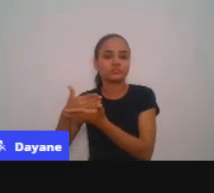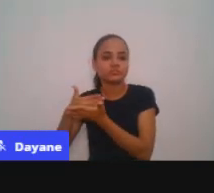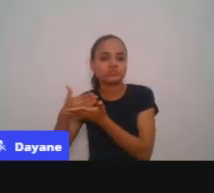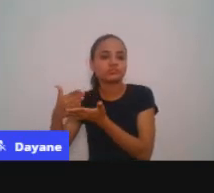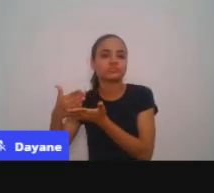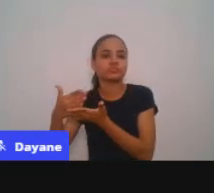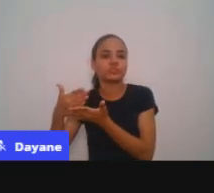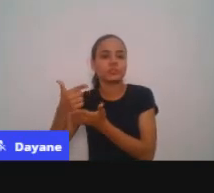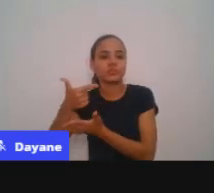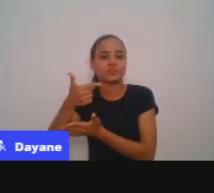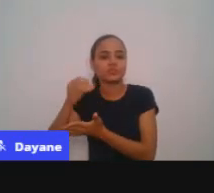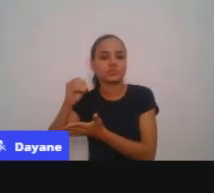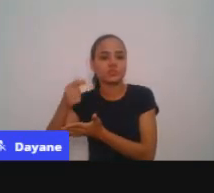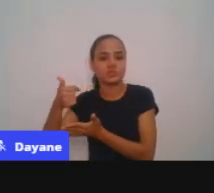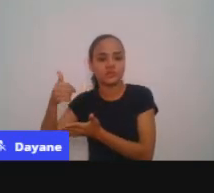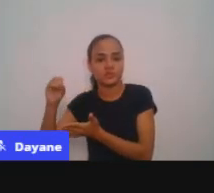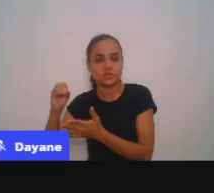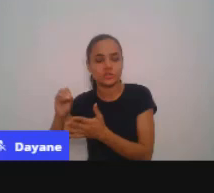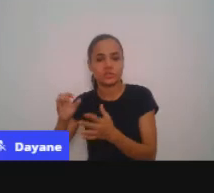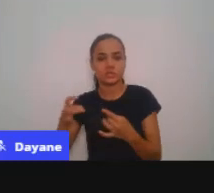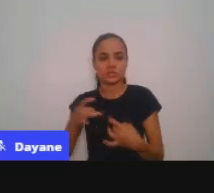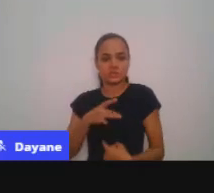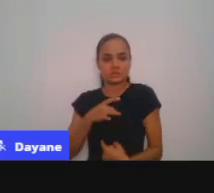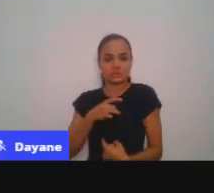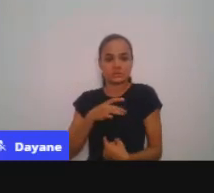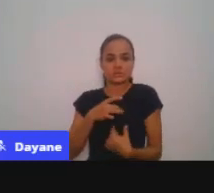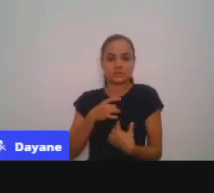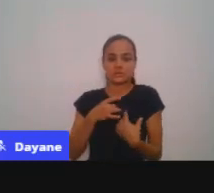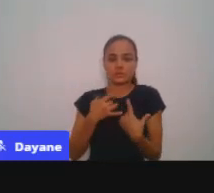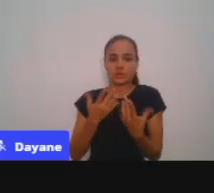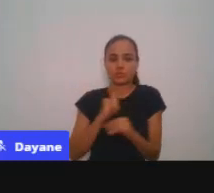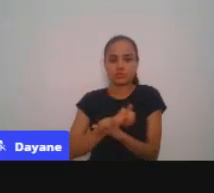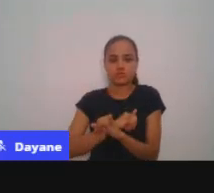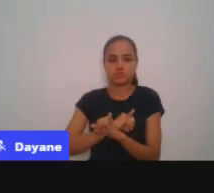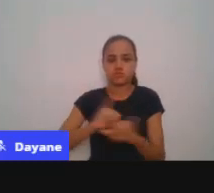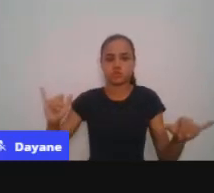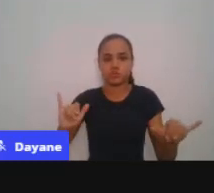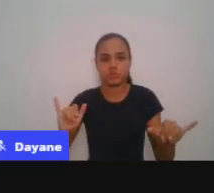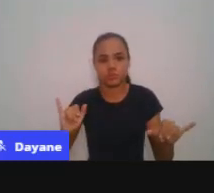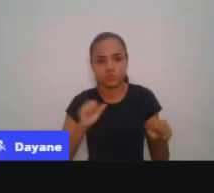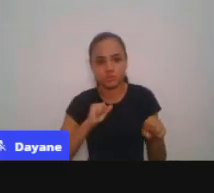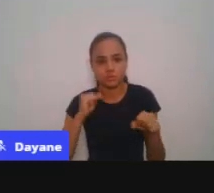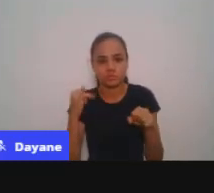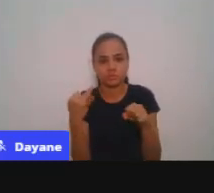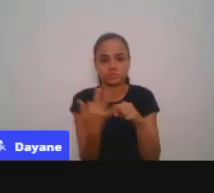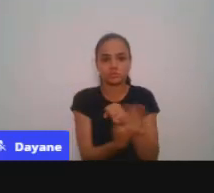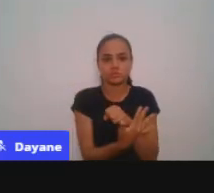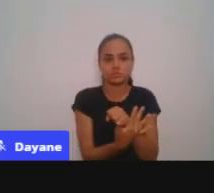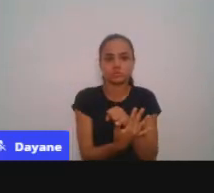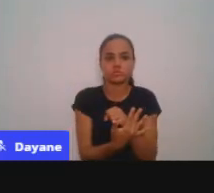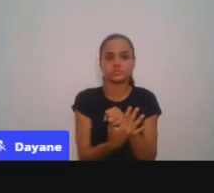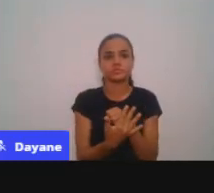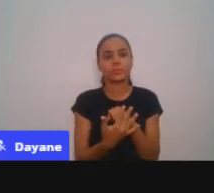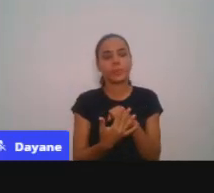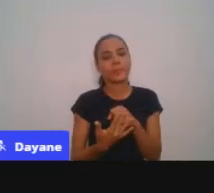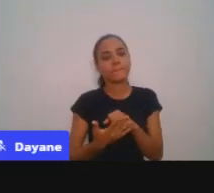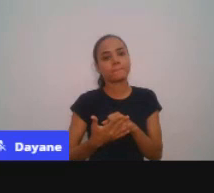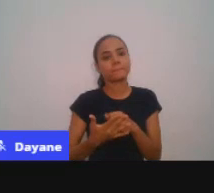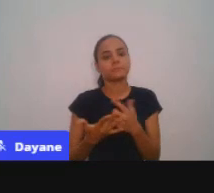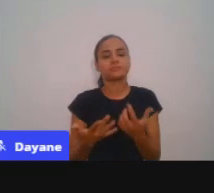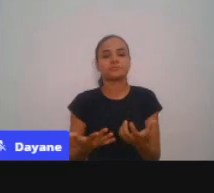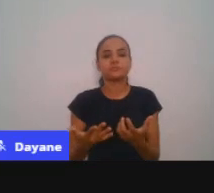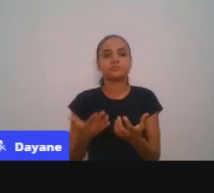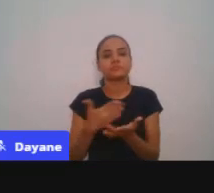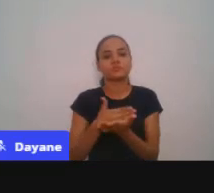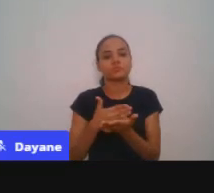amedrontados pelo que foi anunciado, né? Por esse vírus que causou já tanto malefício, que começou na